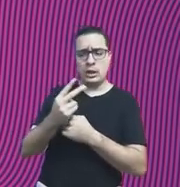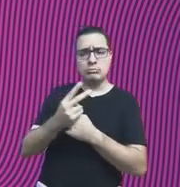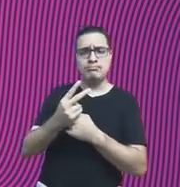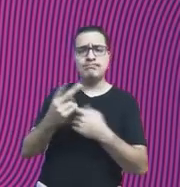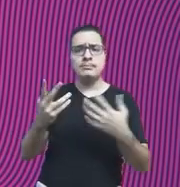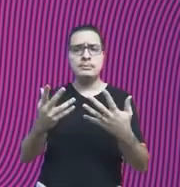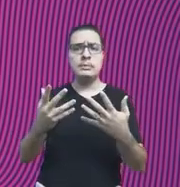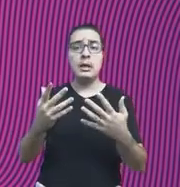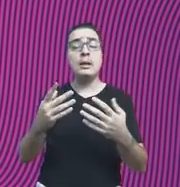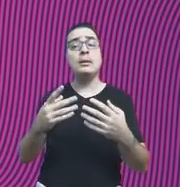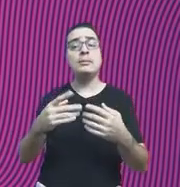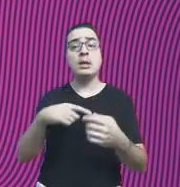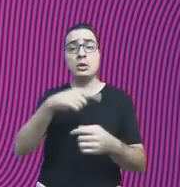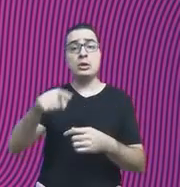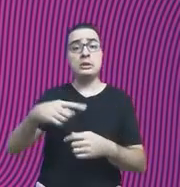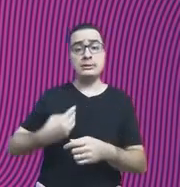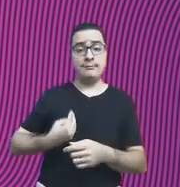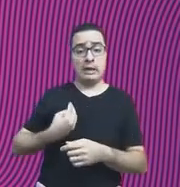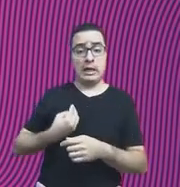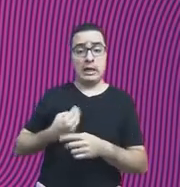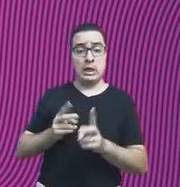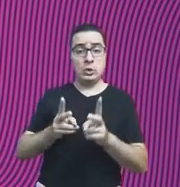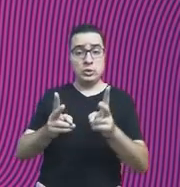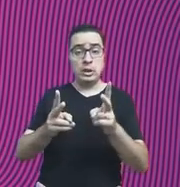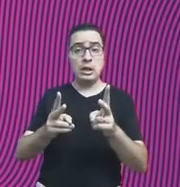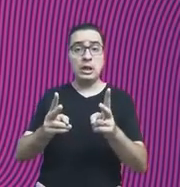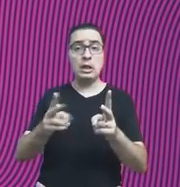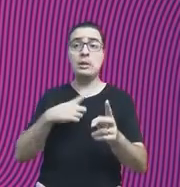conseguir subsistindo numa civilização